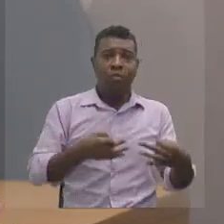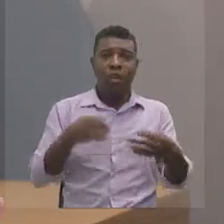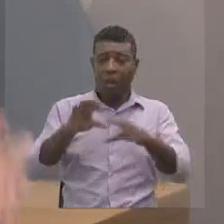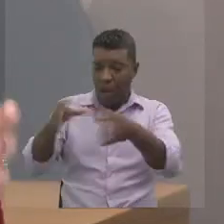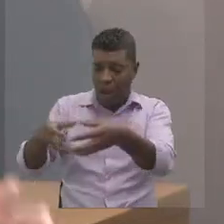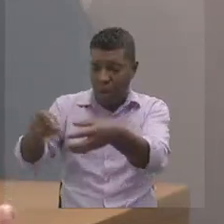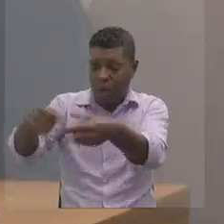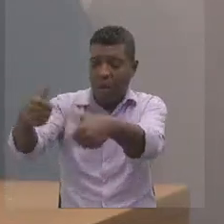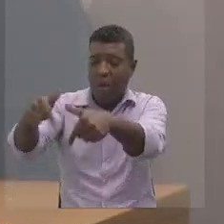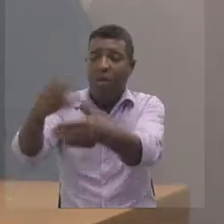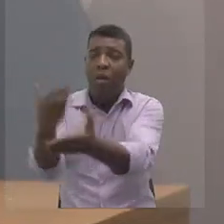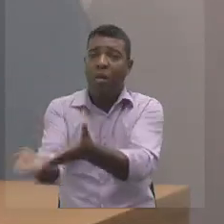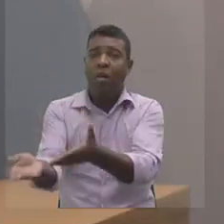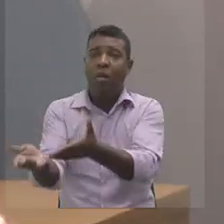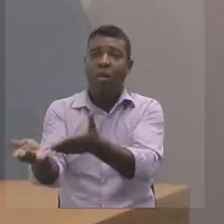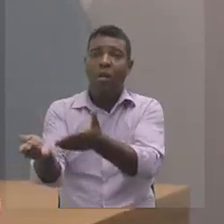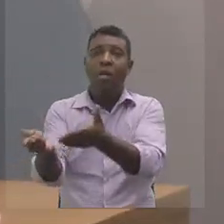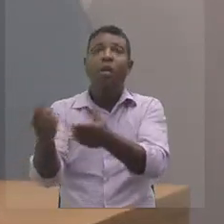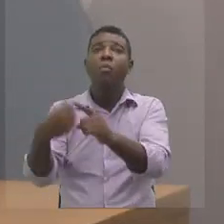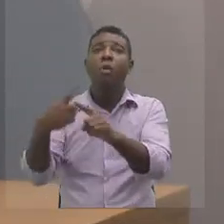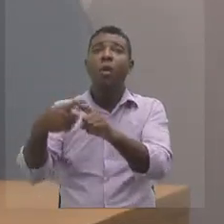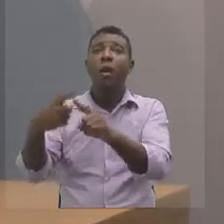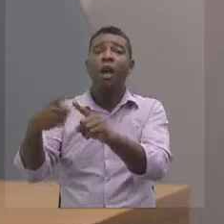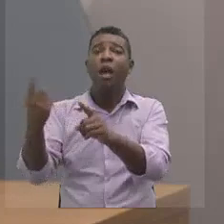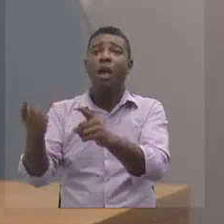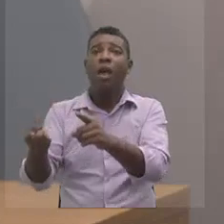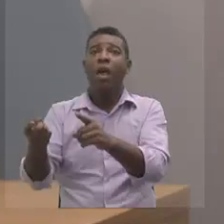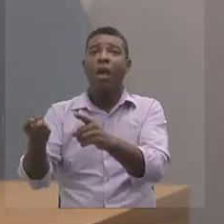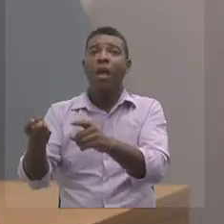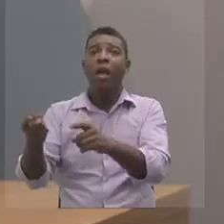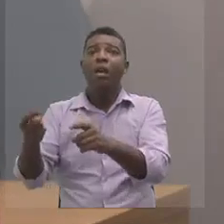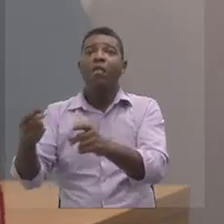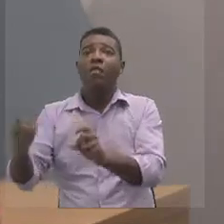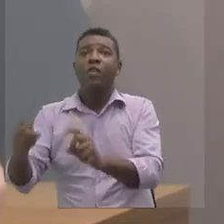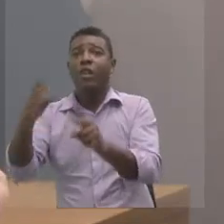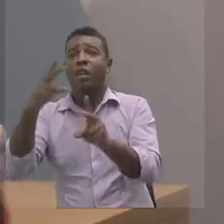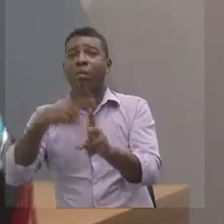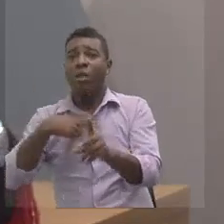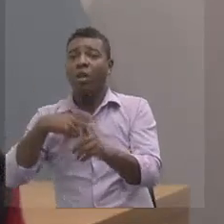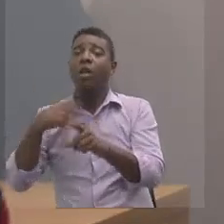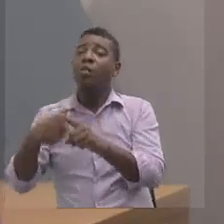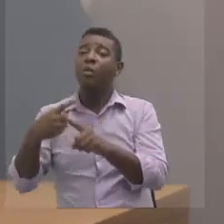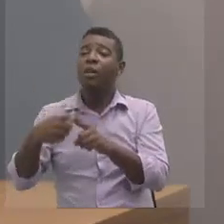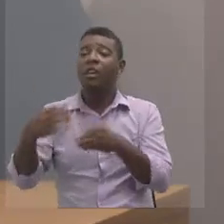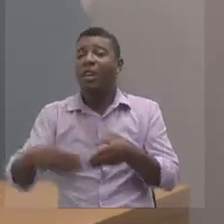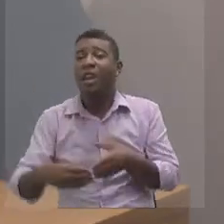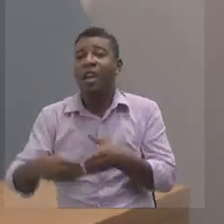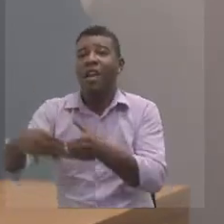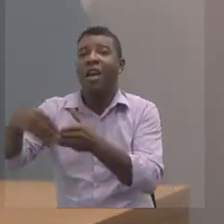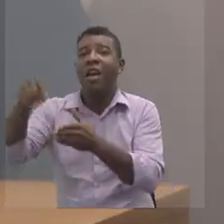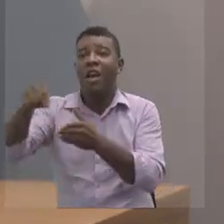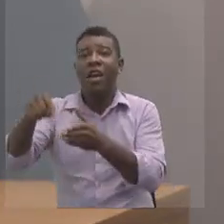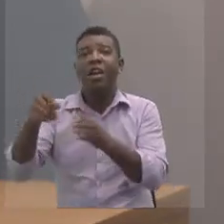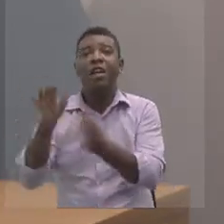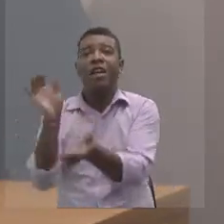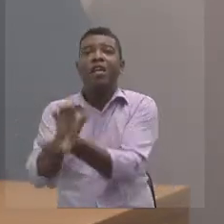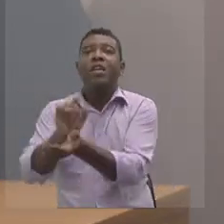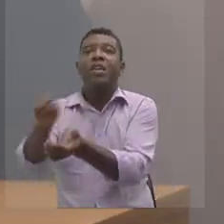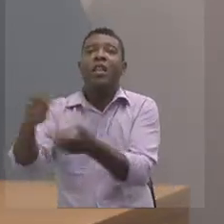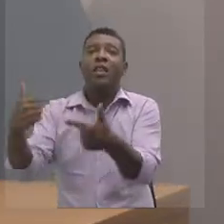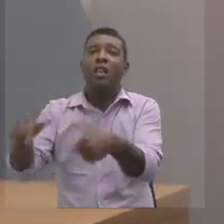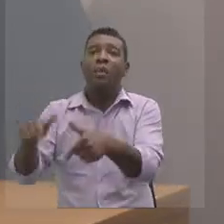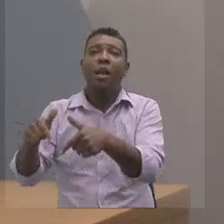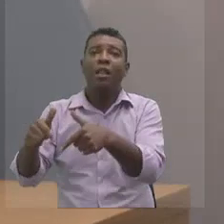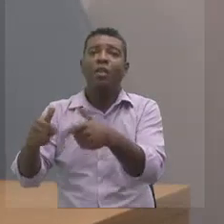parte da sua previdência com a privatização porque se quer a condução da situação desses trabalhadores foi